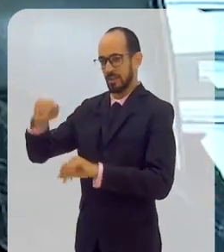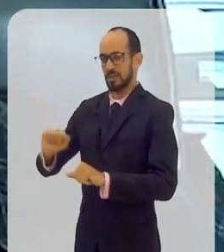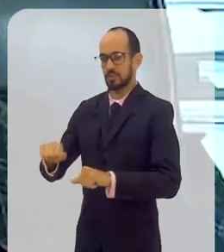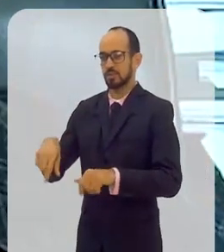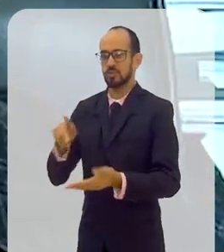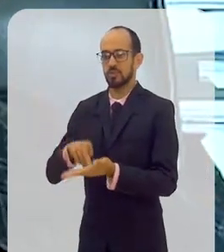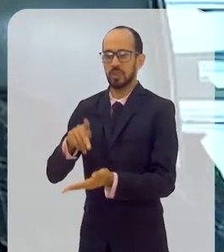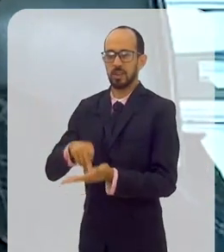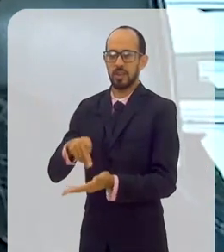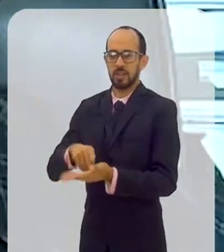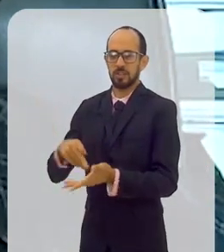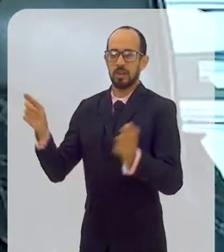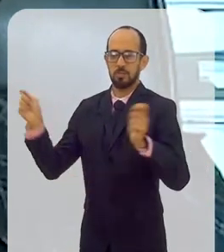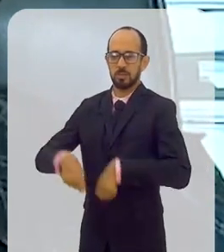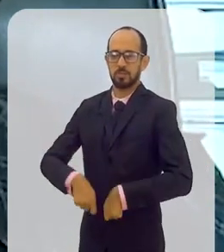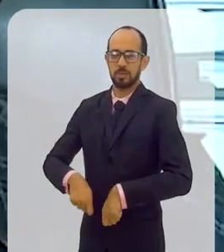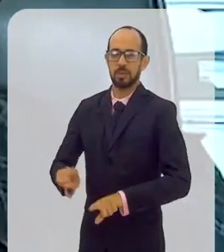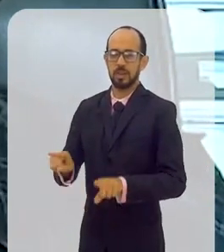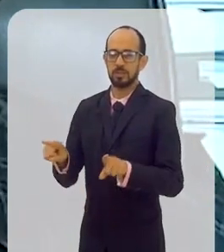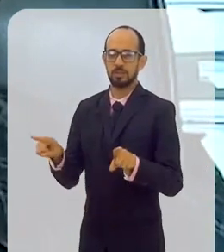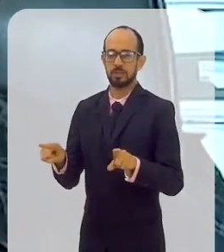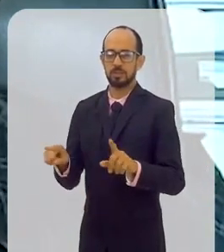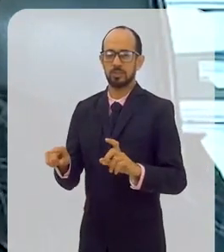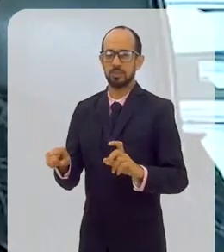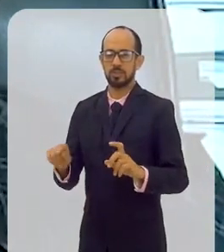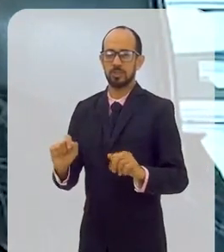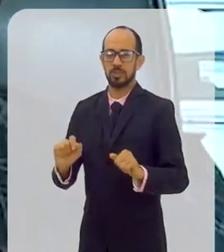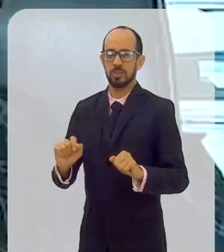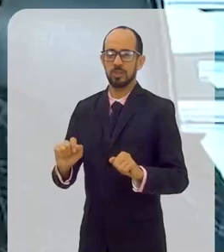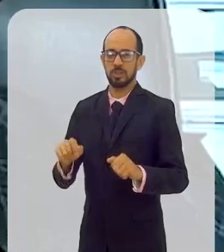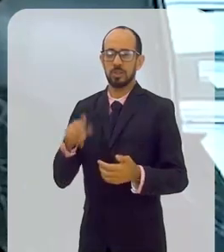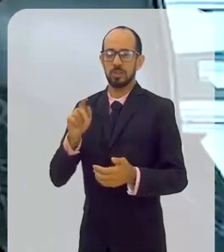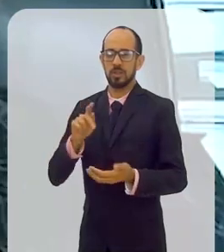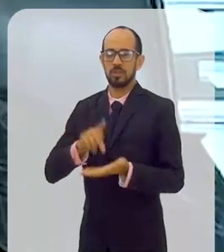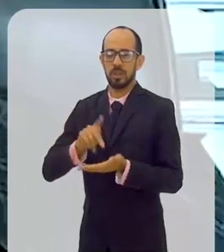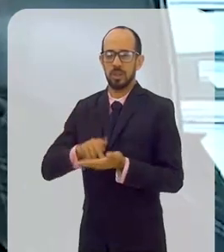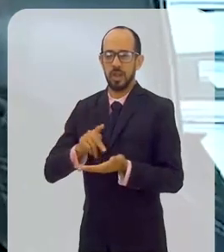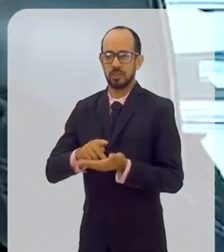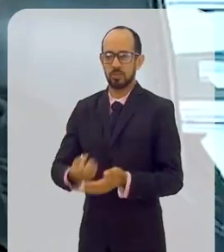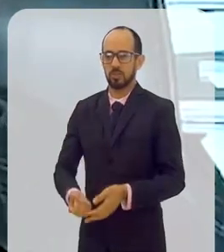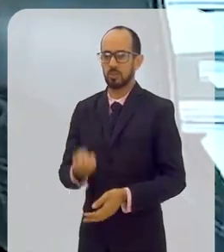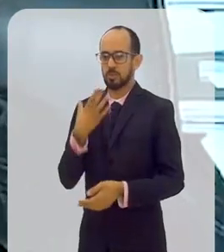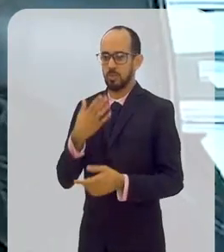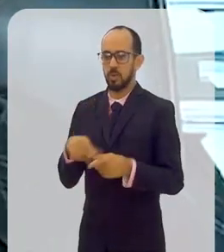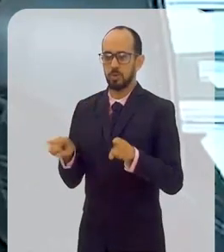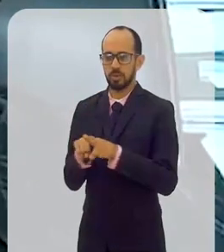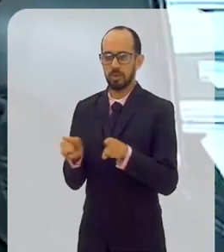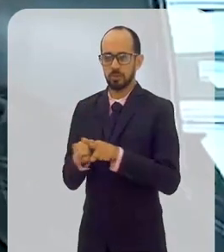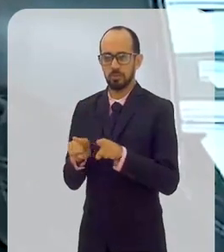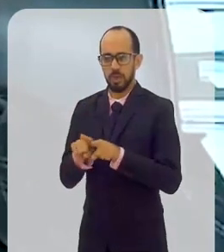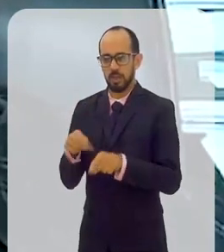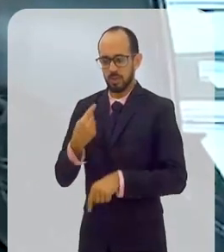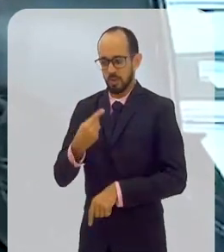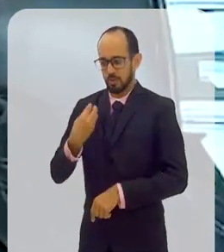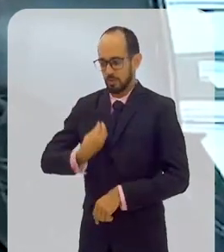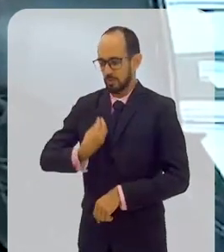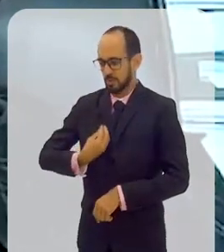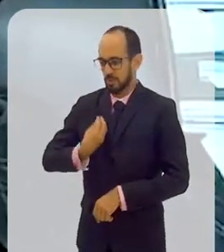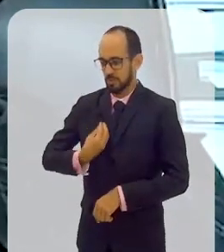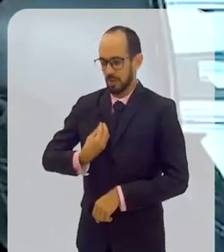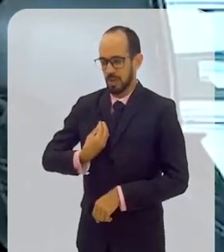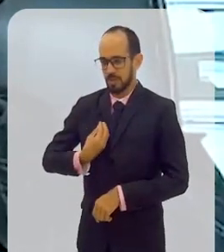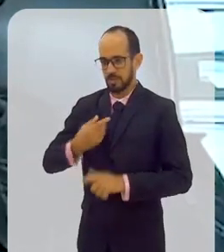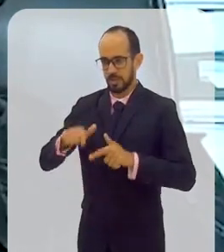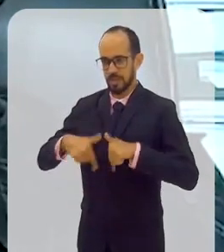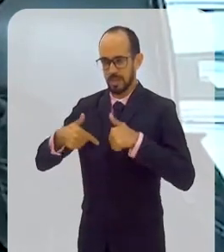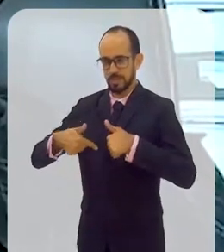a possibilidade. Na realidade, é muito bom a gente poder participar dessa iniciativa da